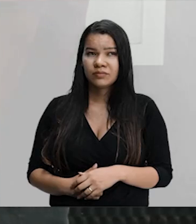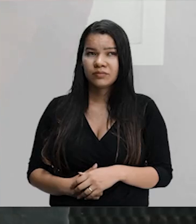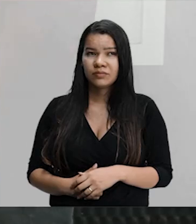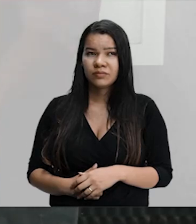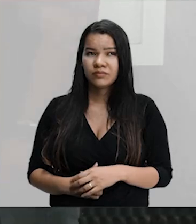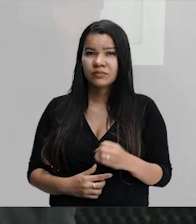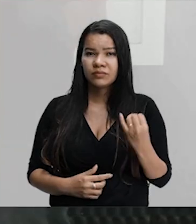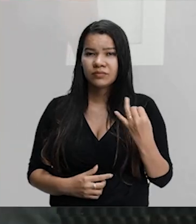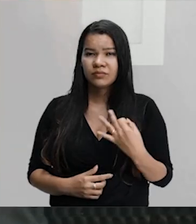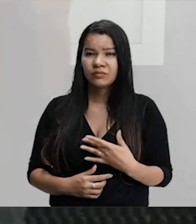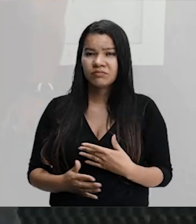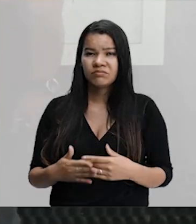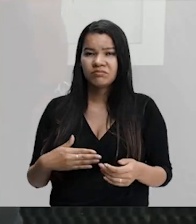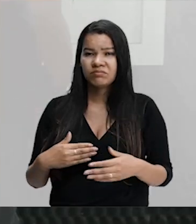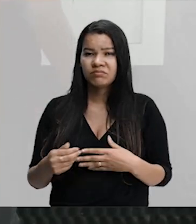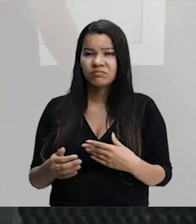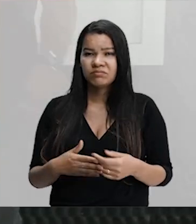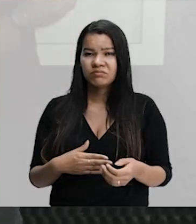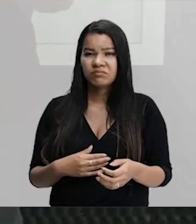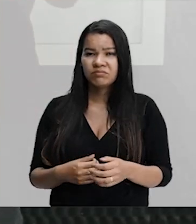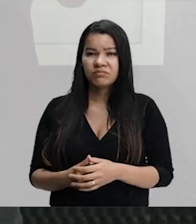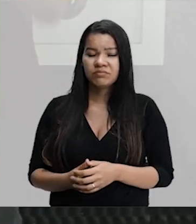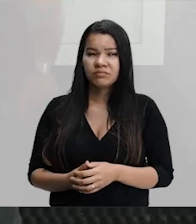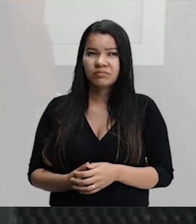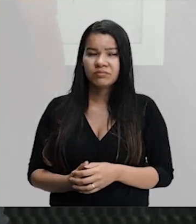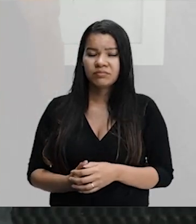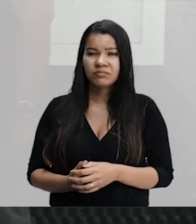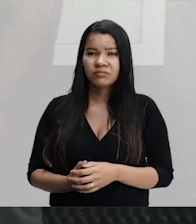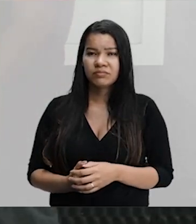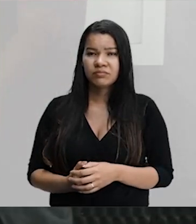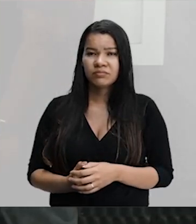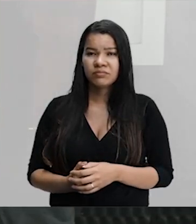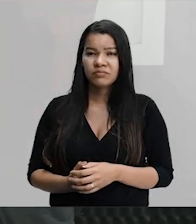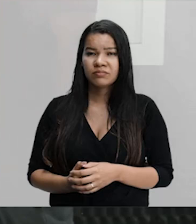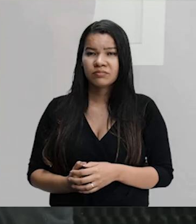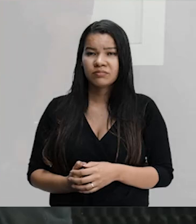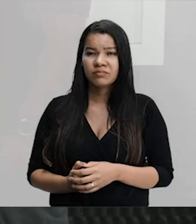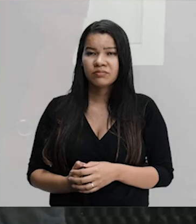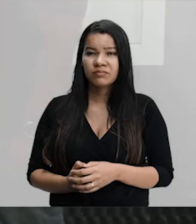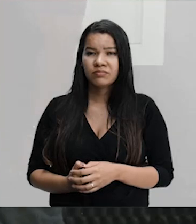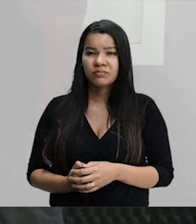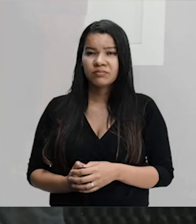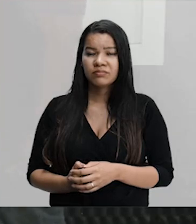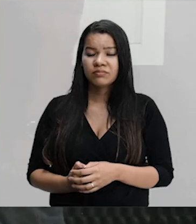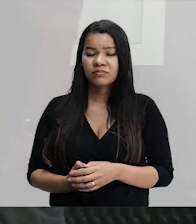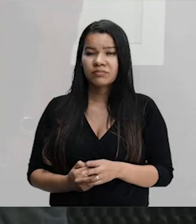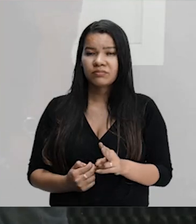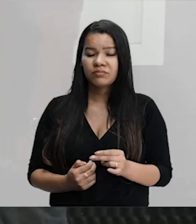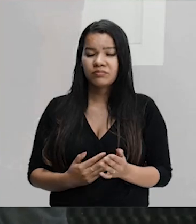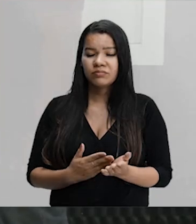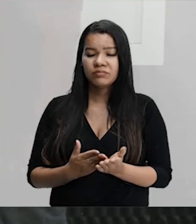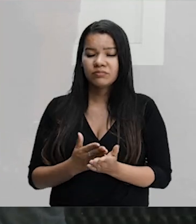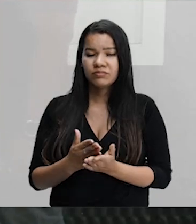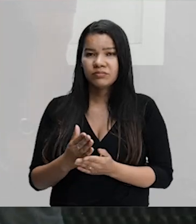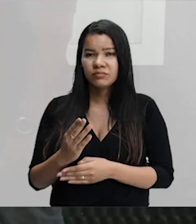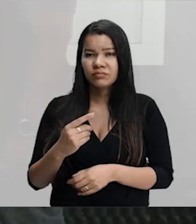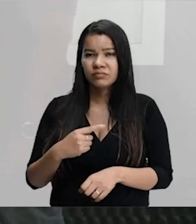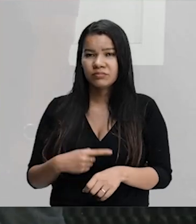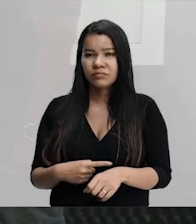uma quantidade qualquer, né? Certo? Um período qualquer. E ele vai passar por um tempo,